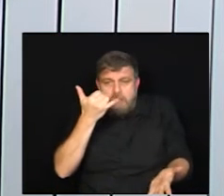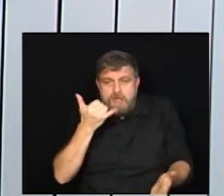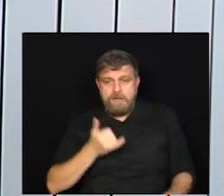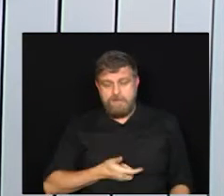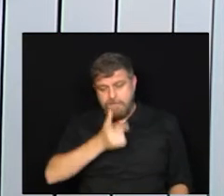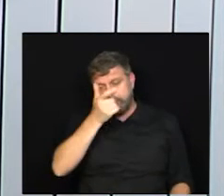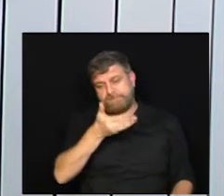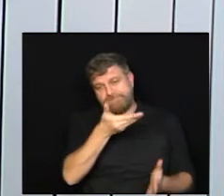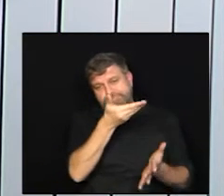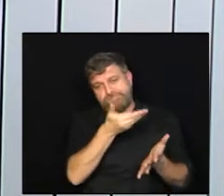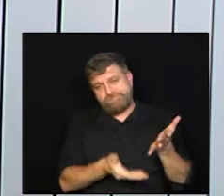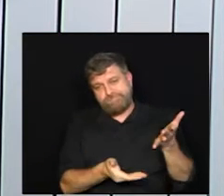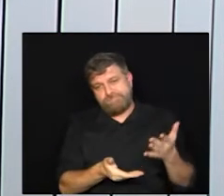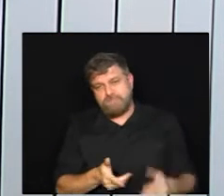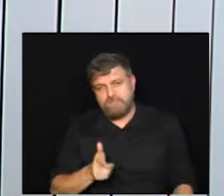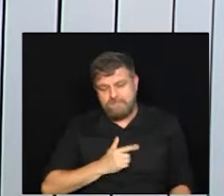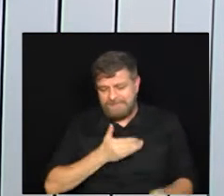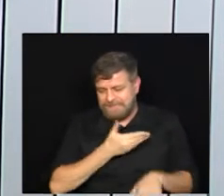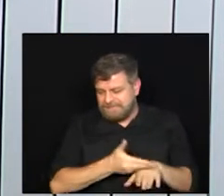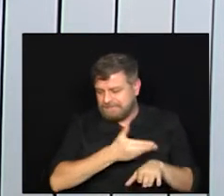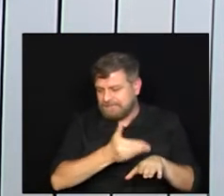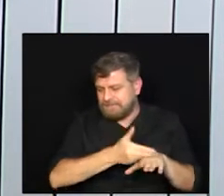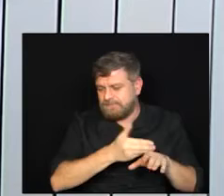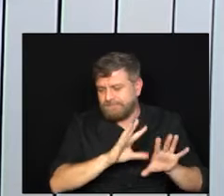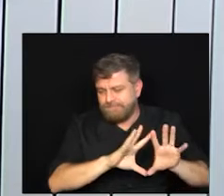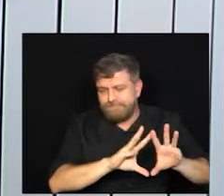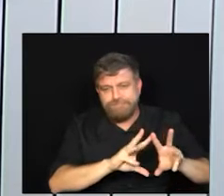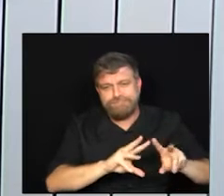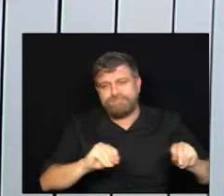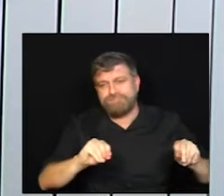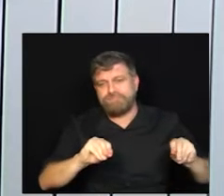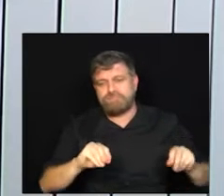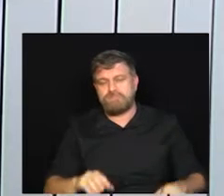coisa, todo o ciclo e treinamento...